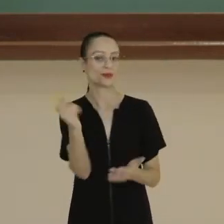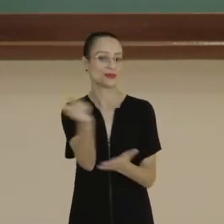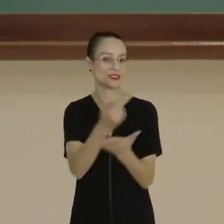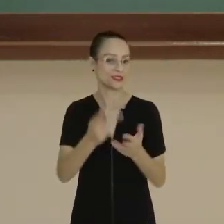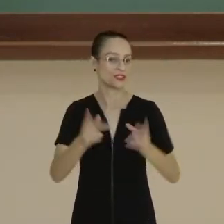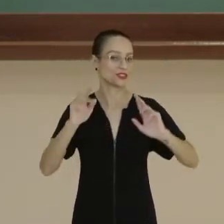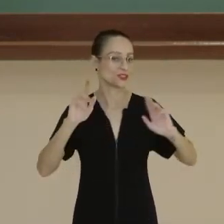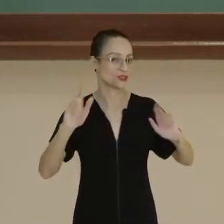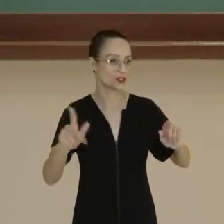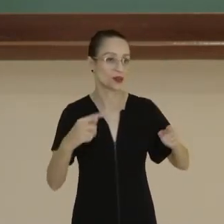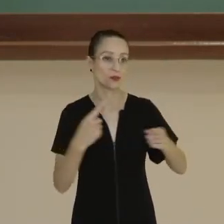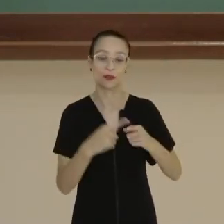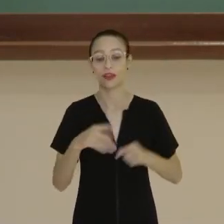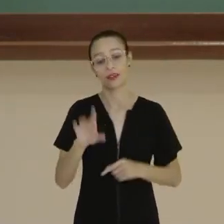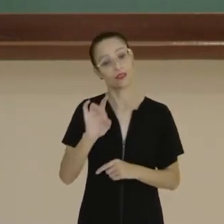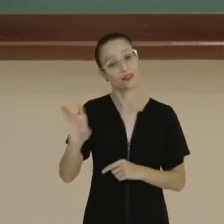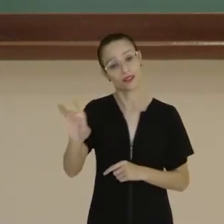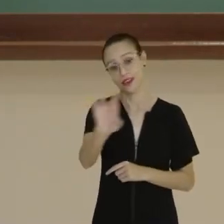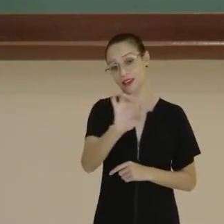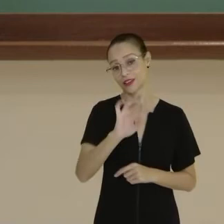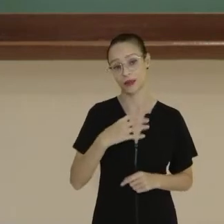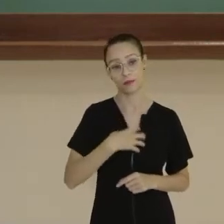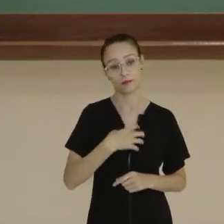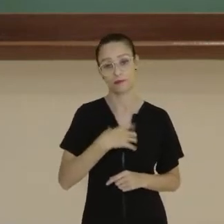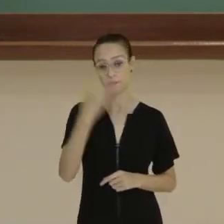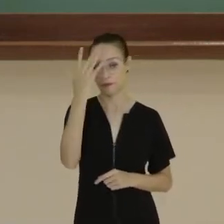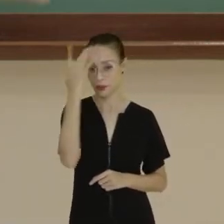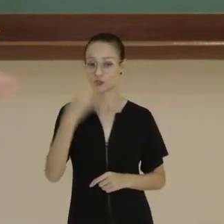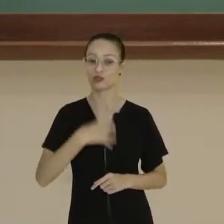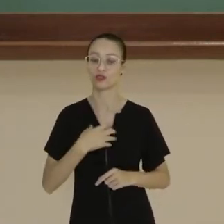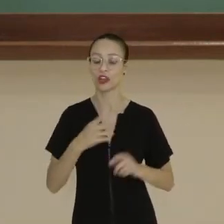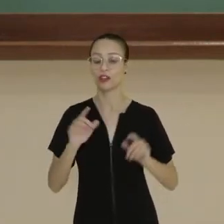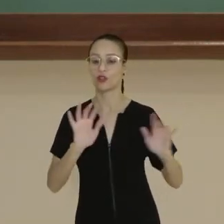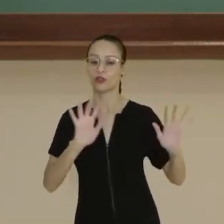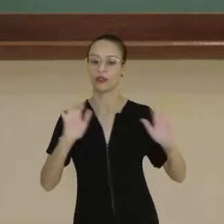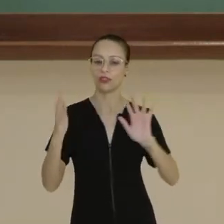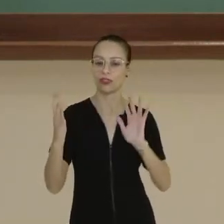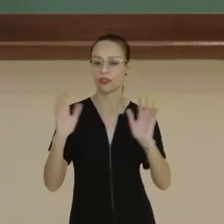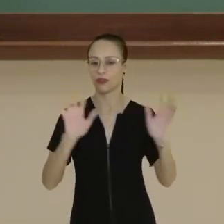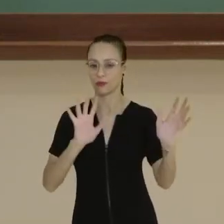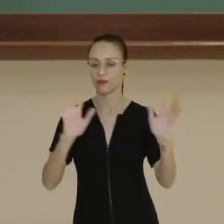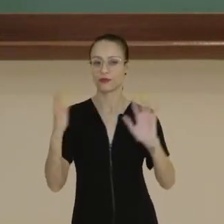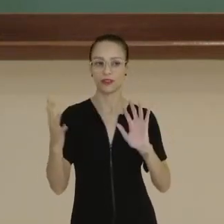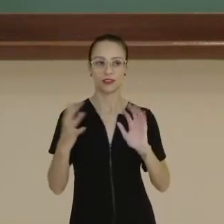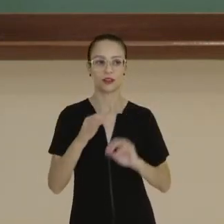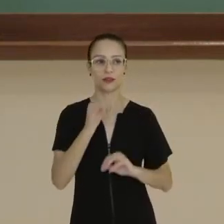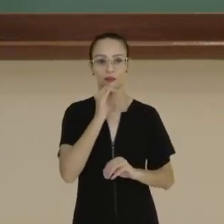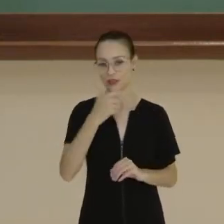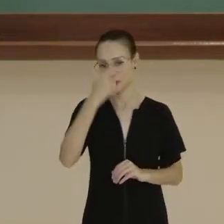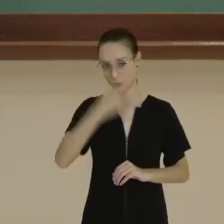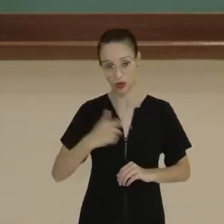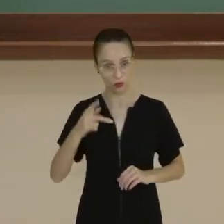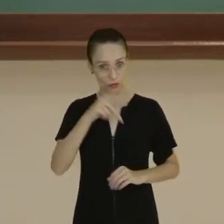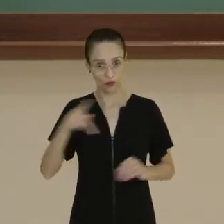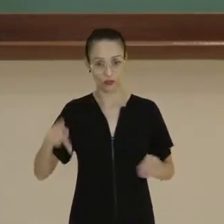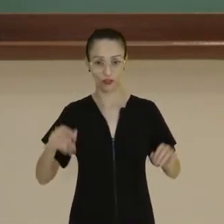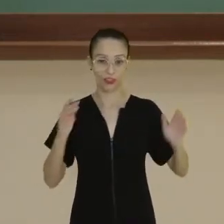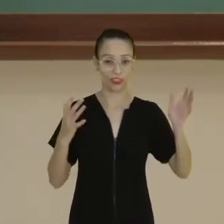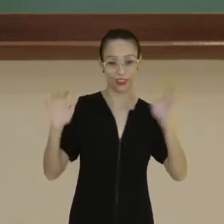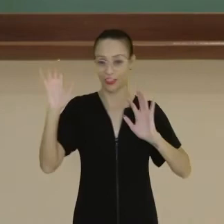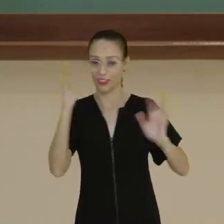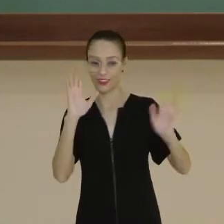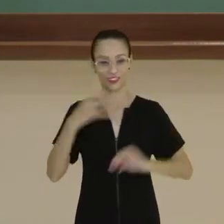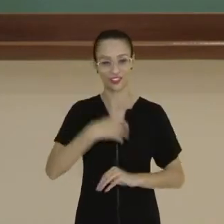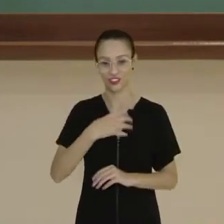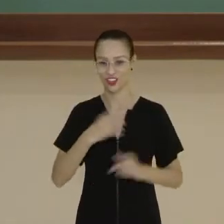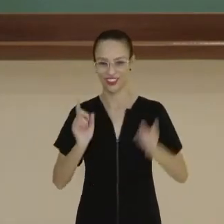diferente, porque cada pessoa tem o seu jeito de se mover, né, pelo espaço. Por exemplo, a professora aqui, né, o tempo todo fala aqui